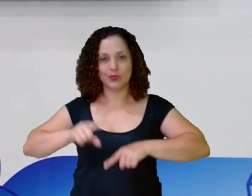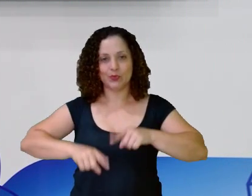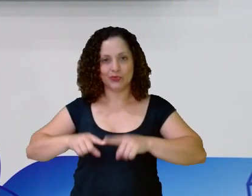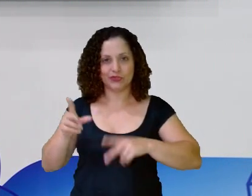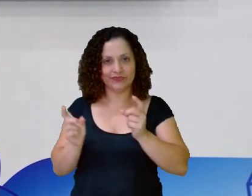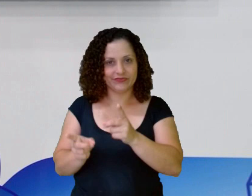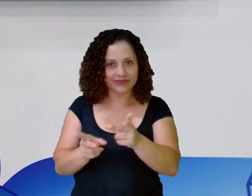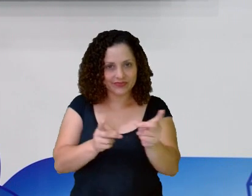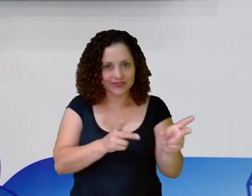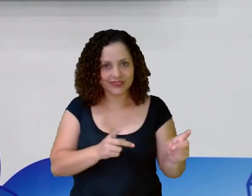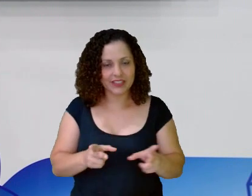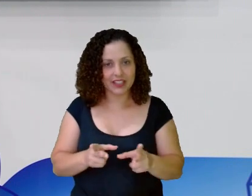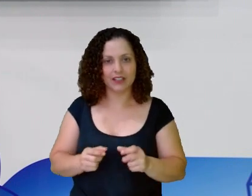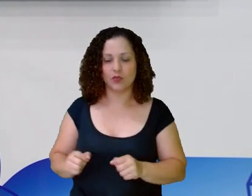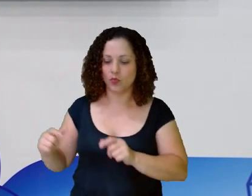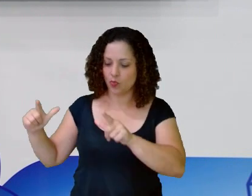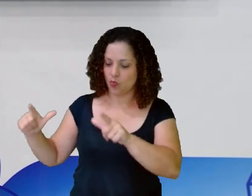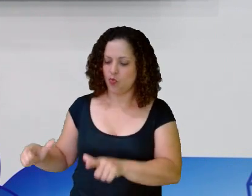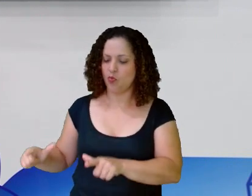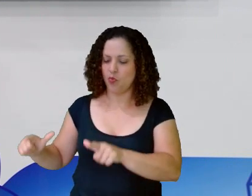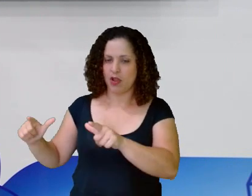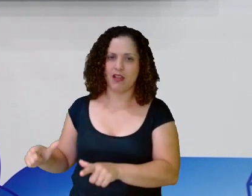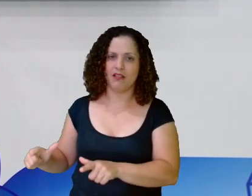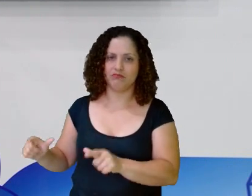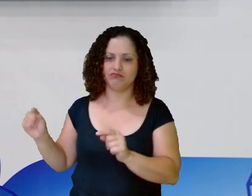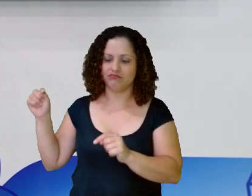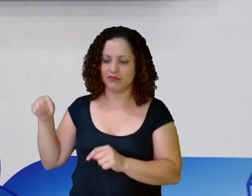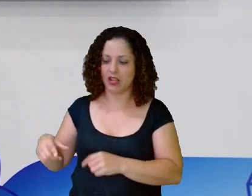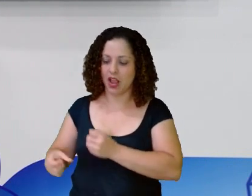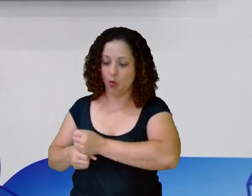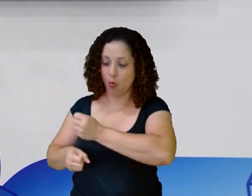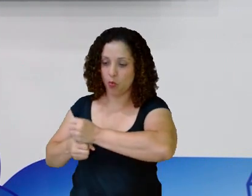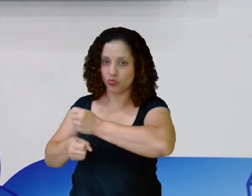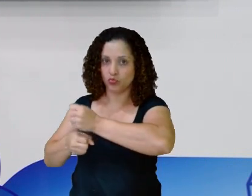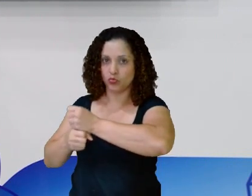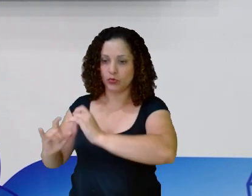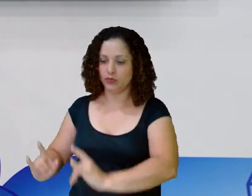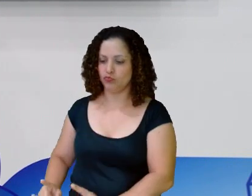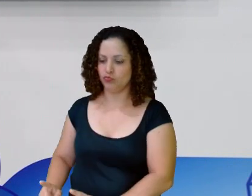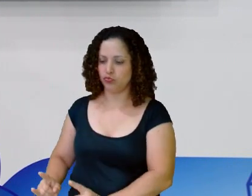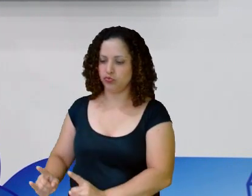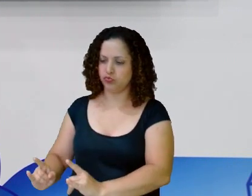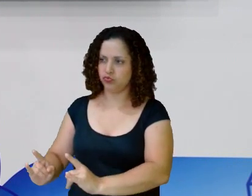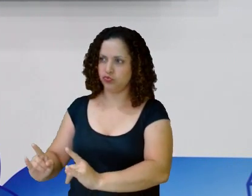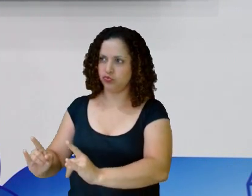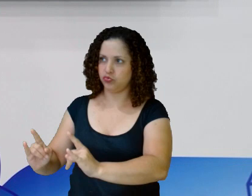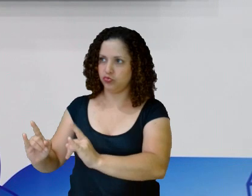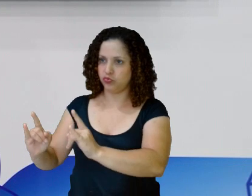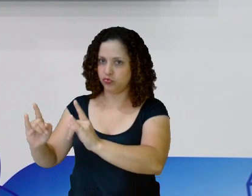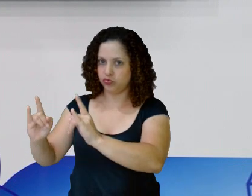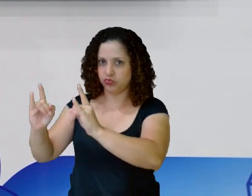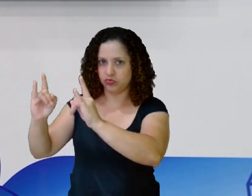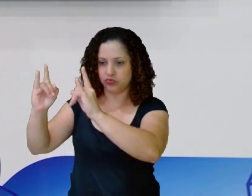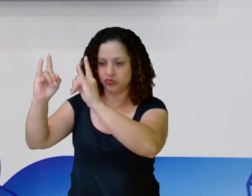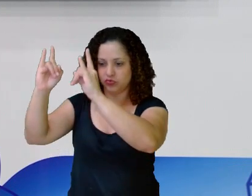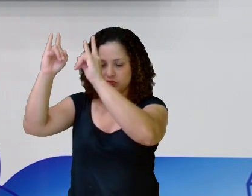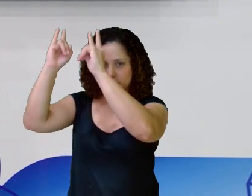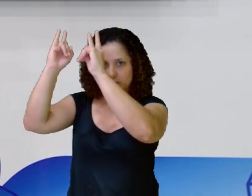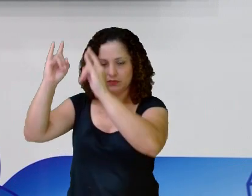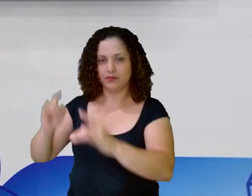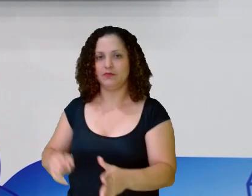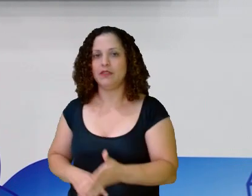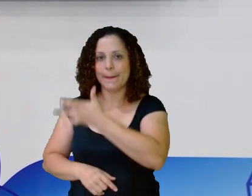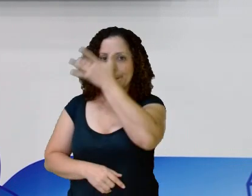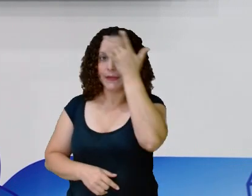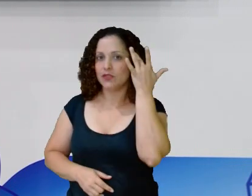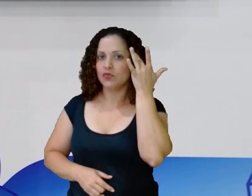pessoas. Se numa determinada região começa a se construir um prédio residencial, as pessoas